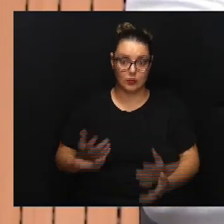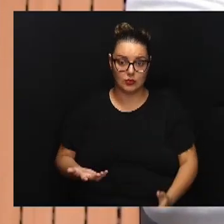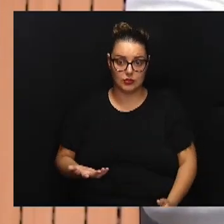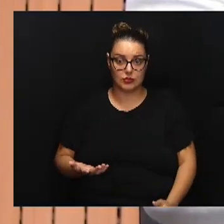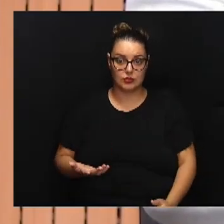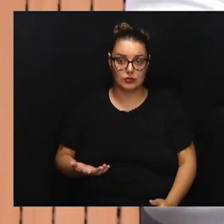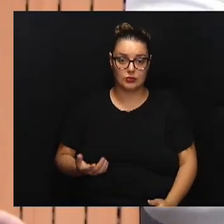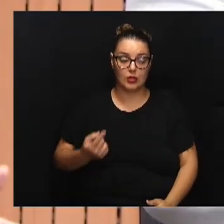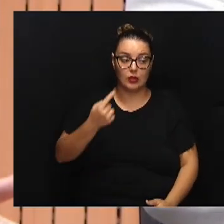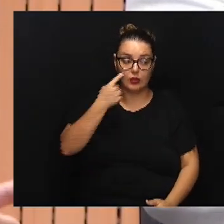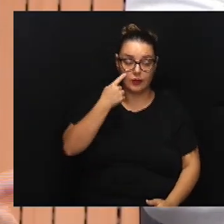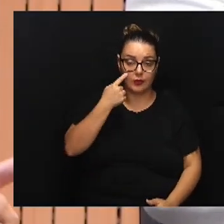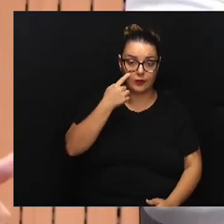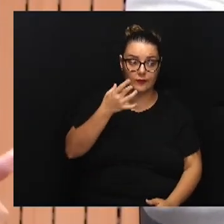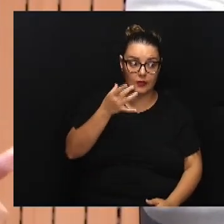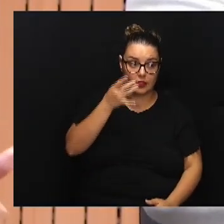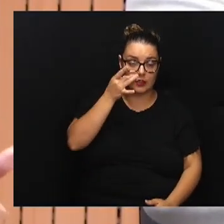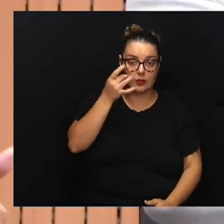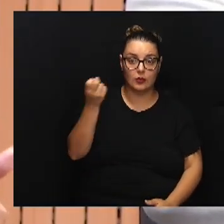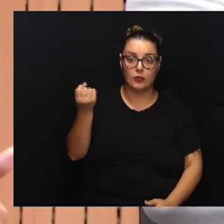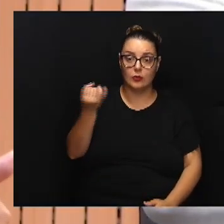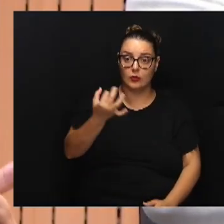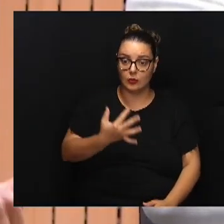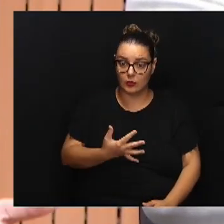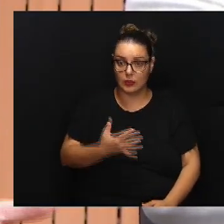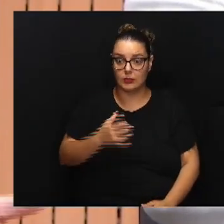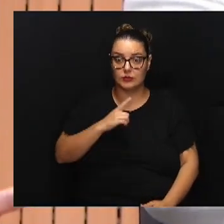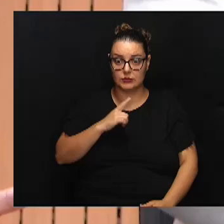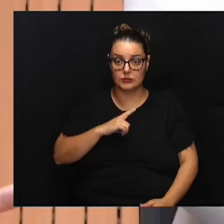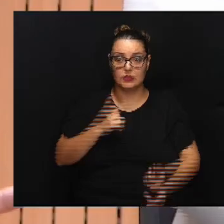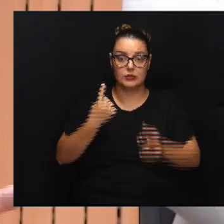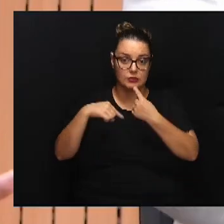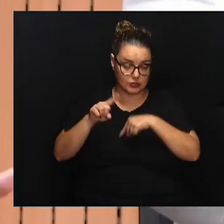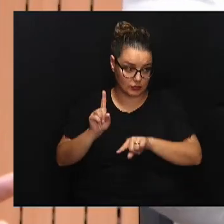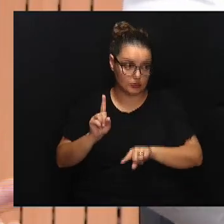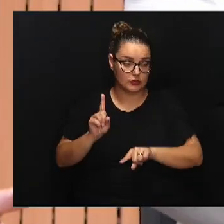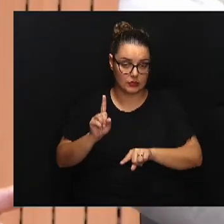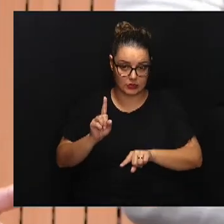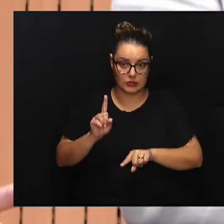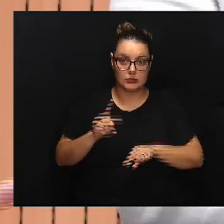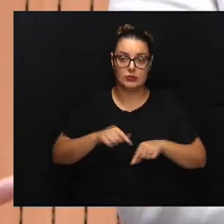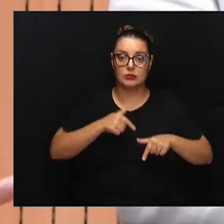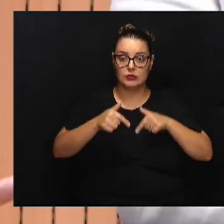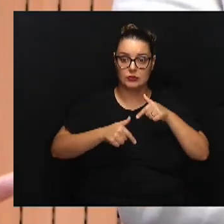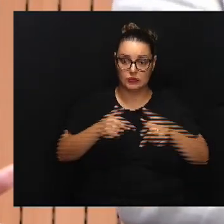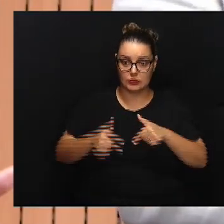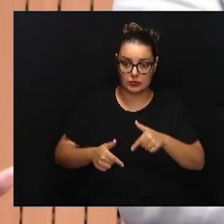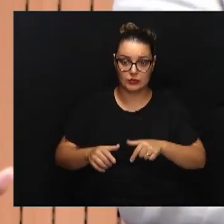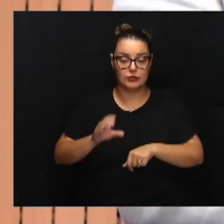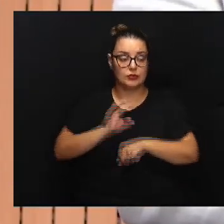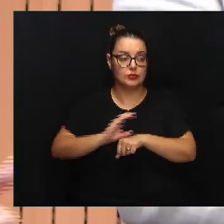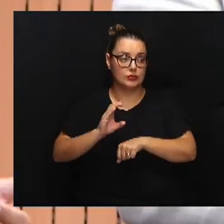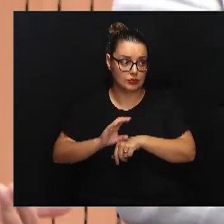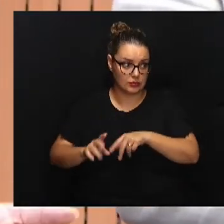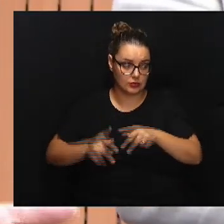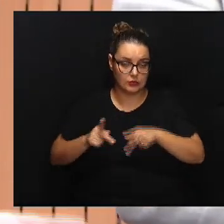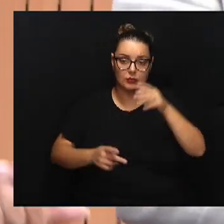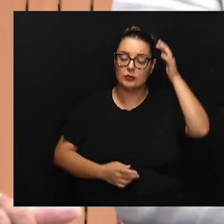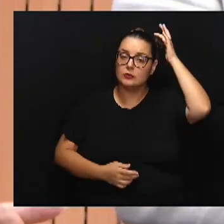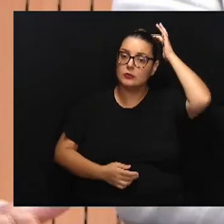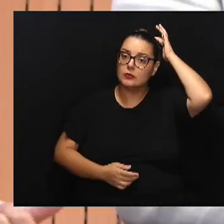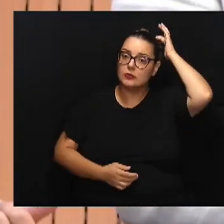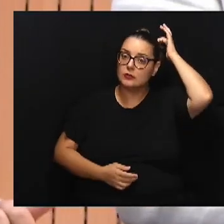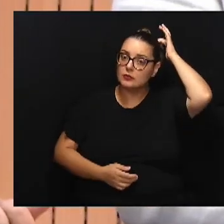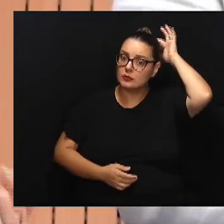pude ali presenciar o quanto que a gente tem tido sucesso com o trabalho dos cursinhos populares, de alunos